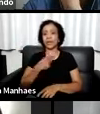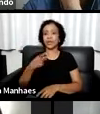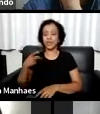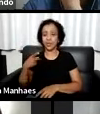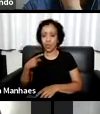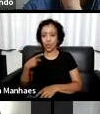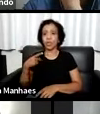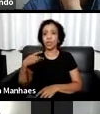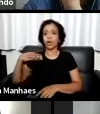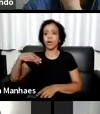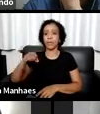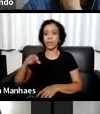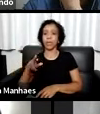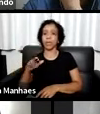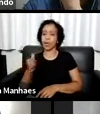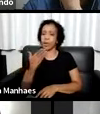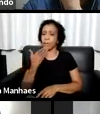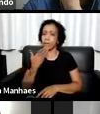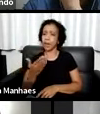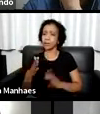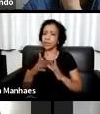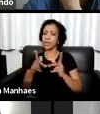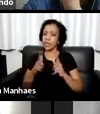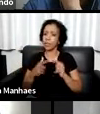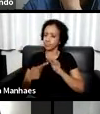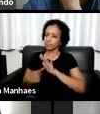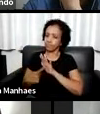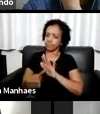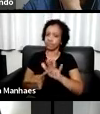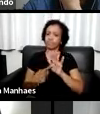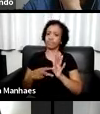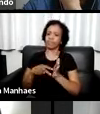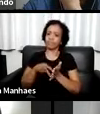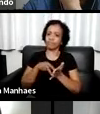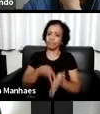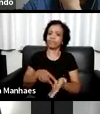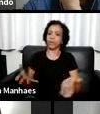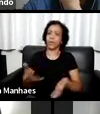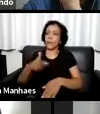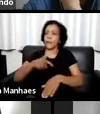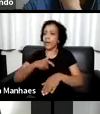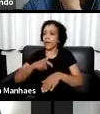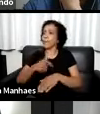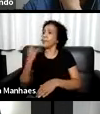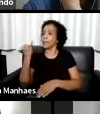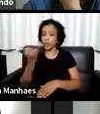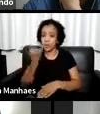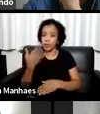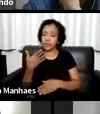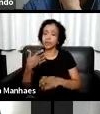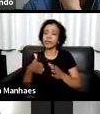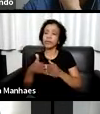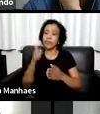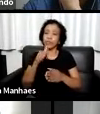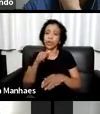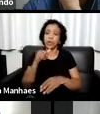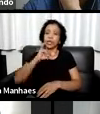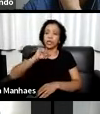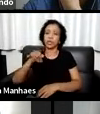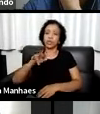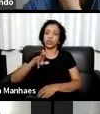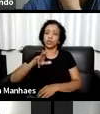relevante neste tempo, a igreja de Jesus sendo relevante. A Julie Lourenço,